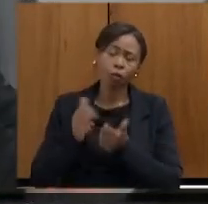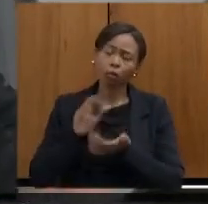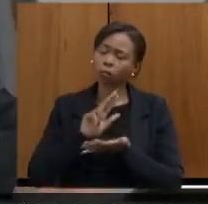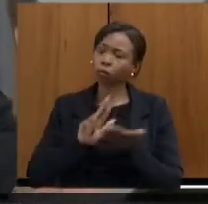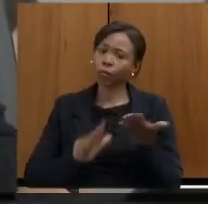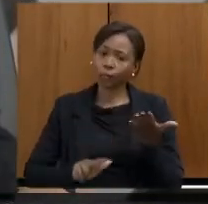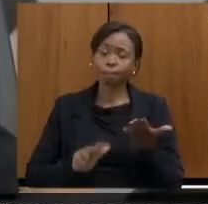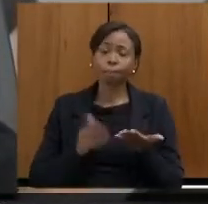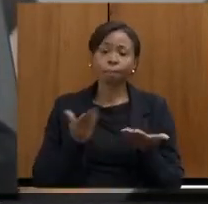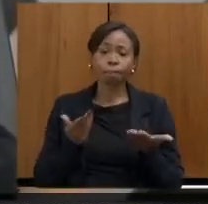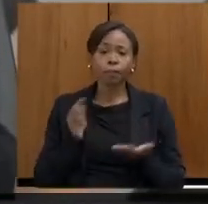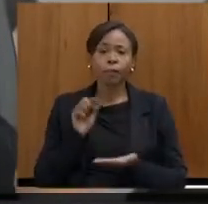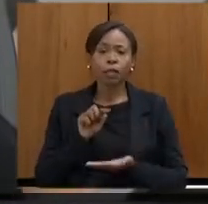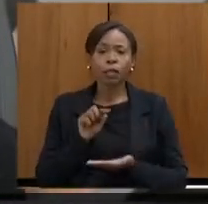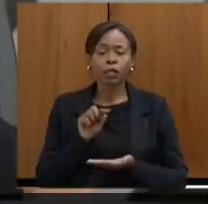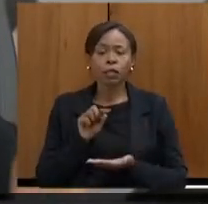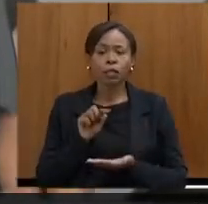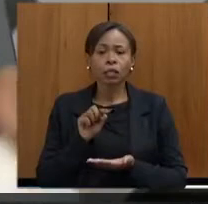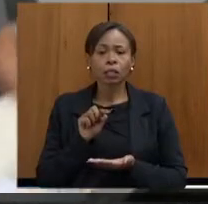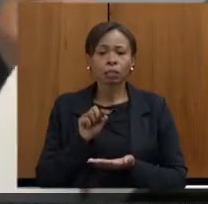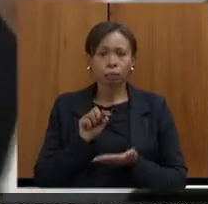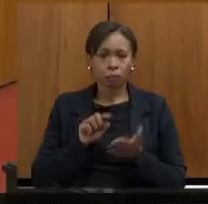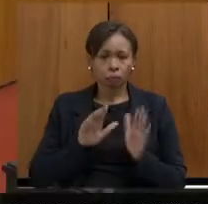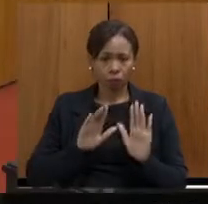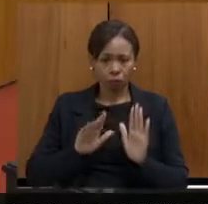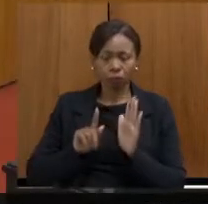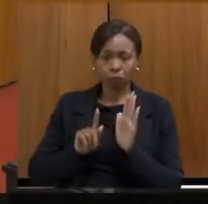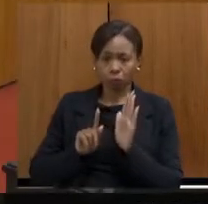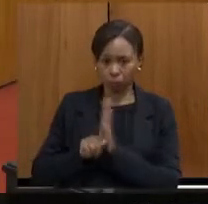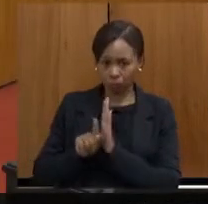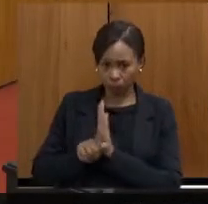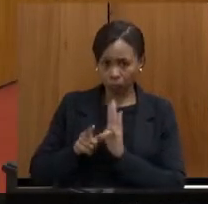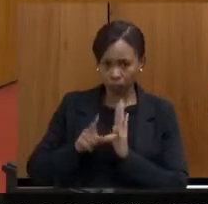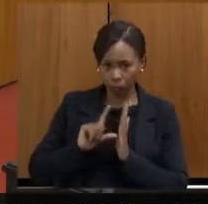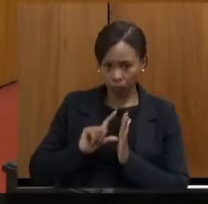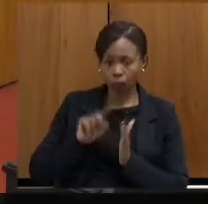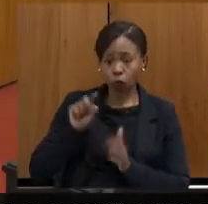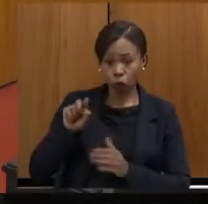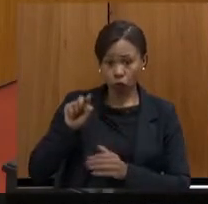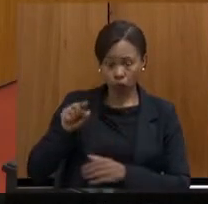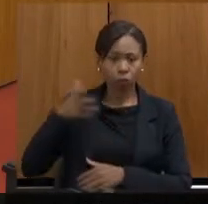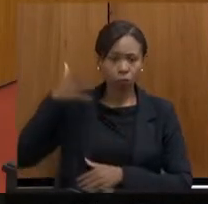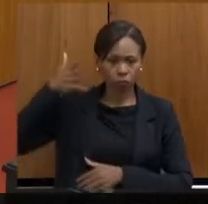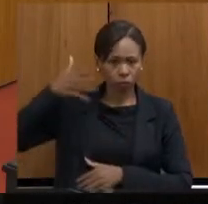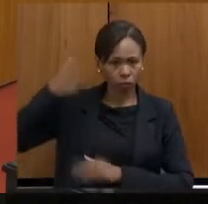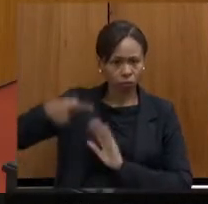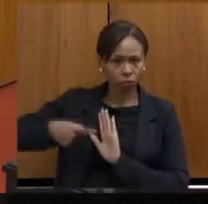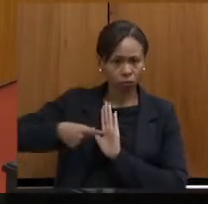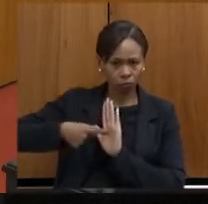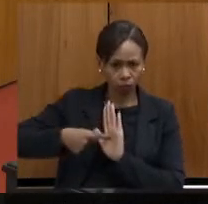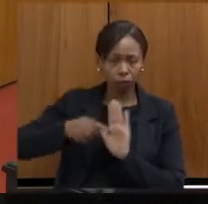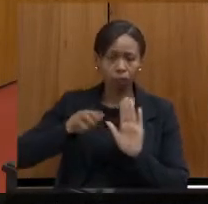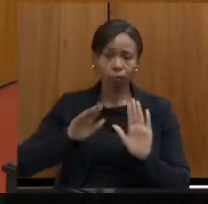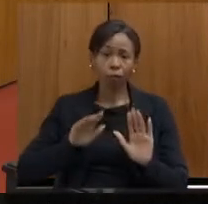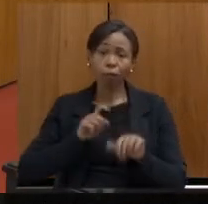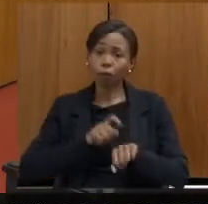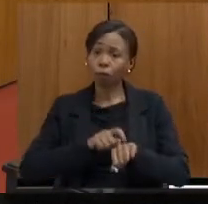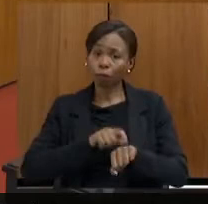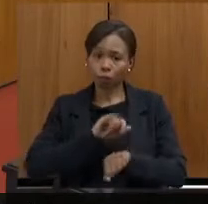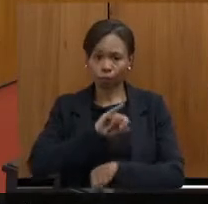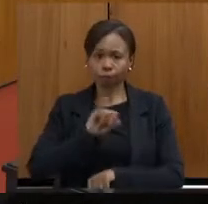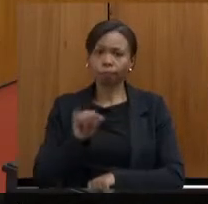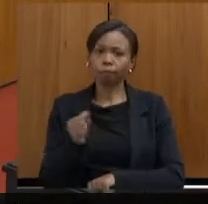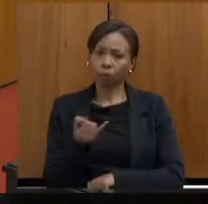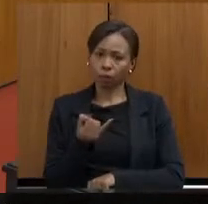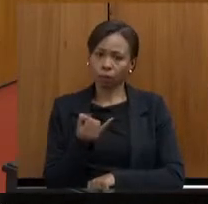mesmo, secretária, da senhora fazer a sua apresentação, para que a gente possa já aproveitar esse momento e não ser apenas